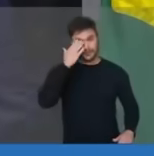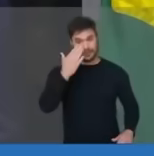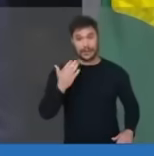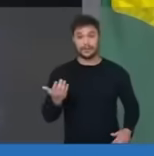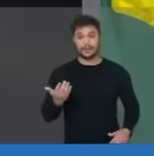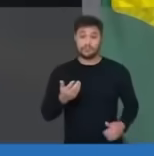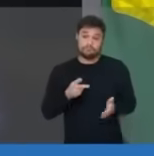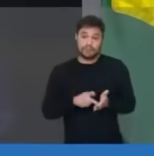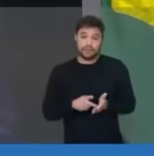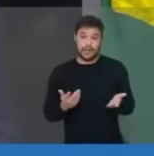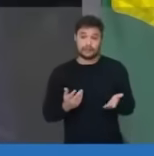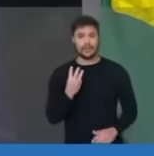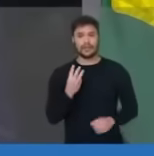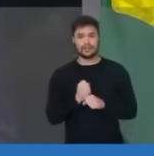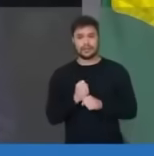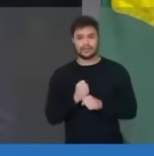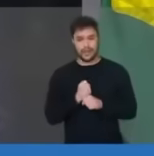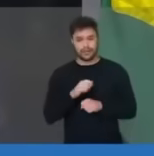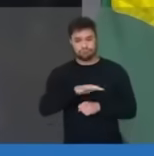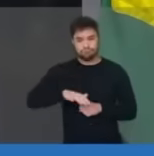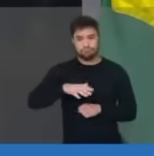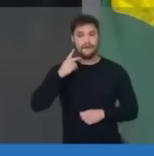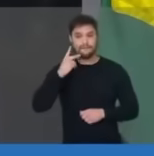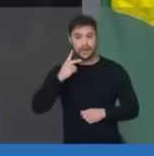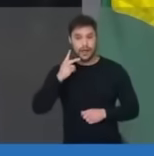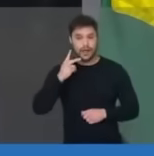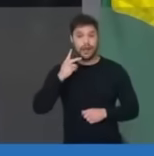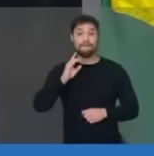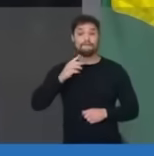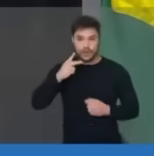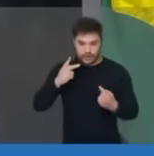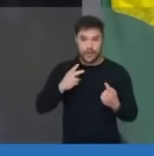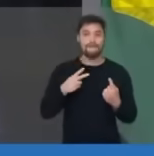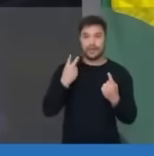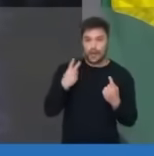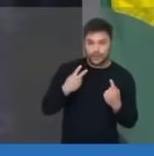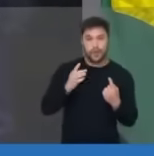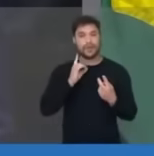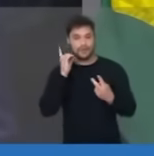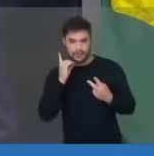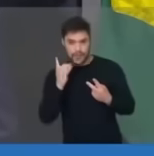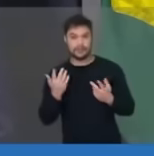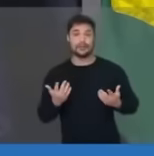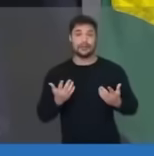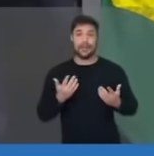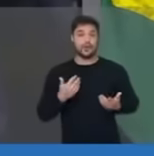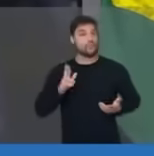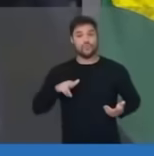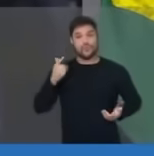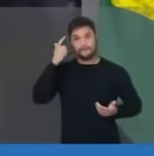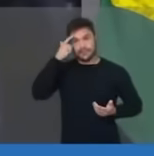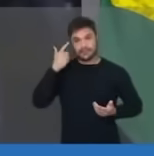Eu confesso que nesses 3 anos que eu tenho de político, 2 de vereador e 1 e pouco, né, de deputado federal, eu confesso que nunca passou pela minha cabeça